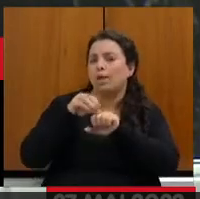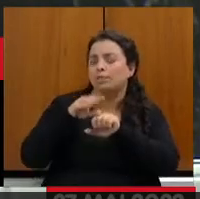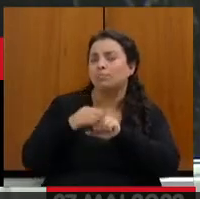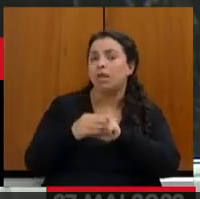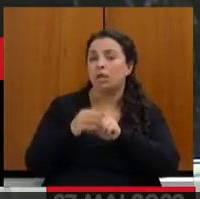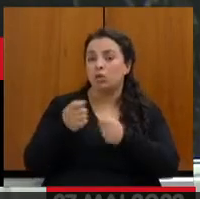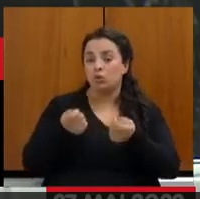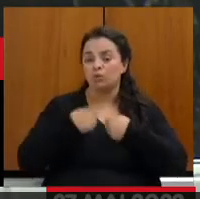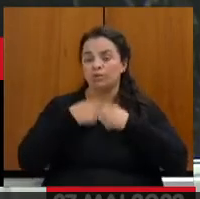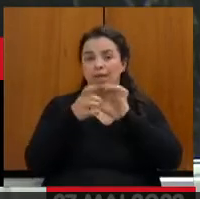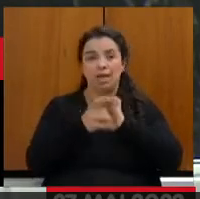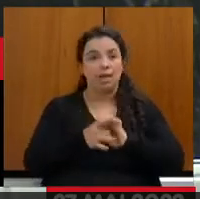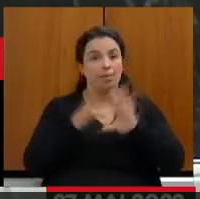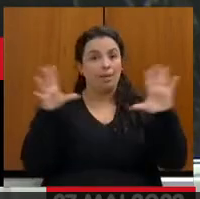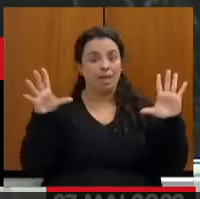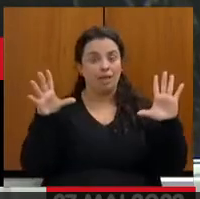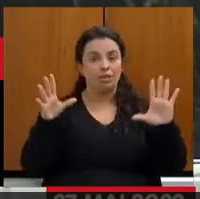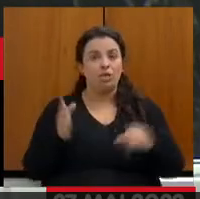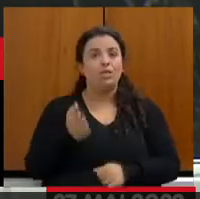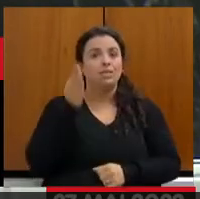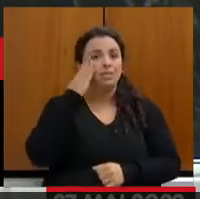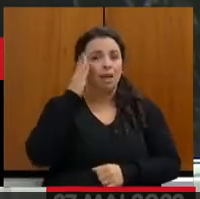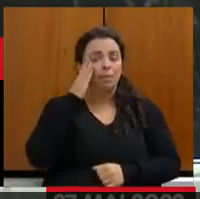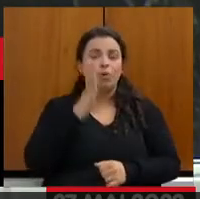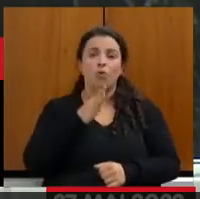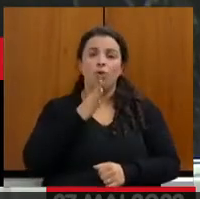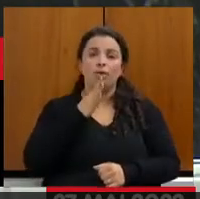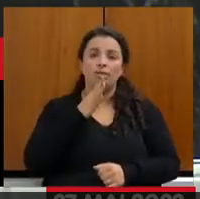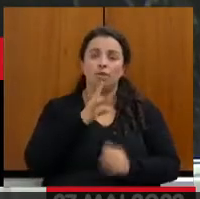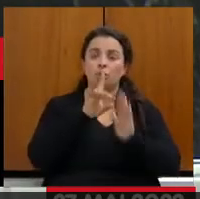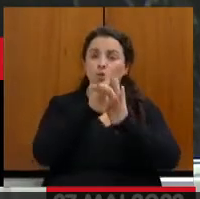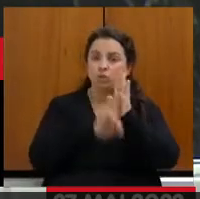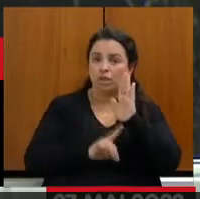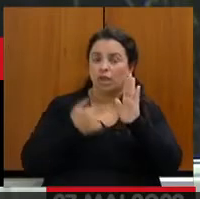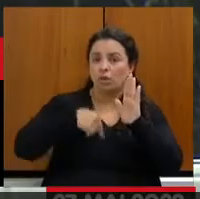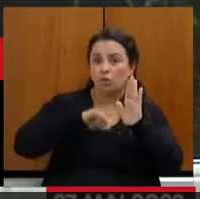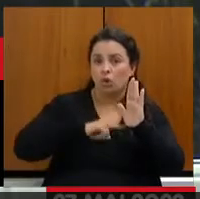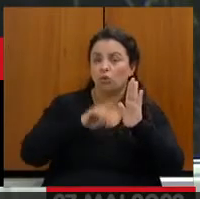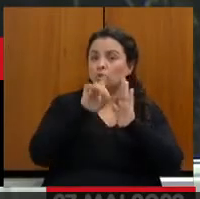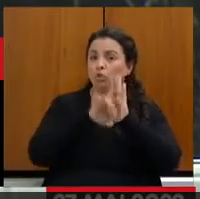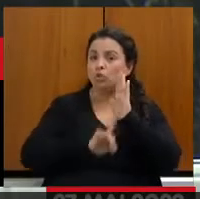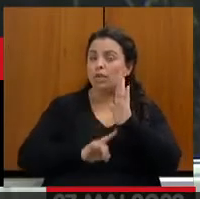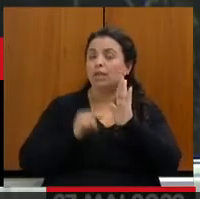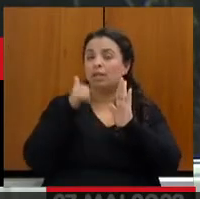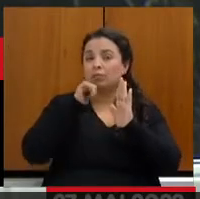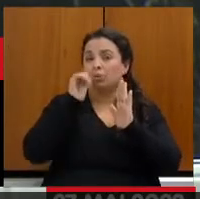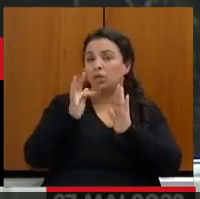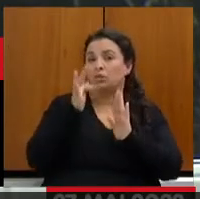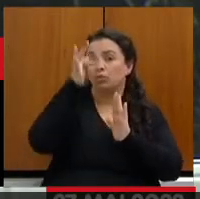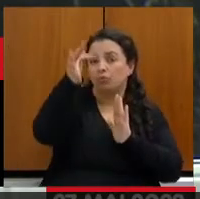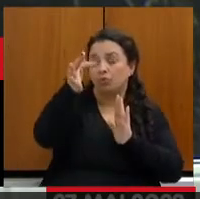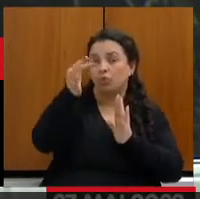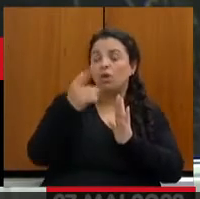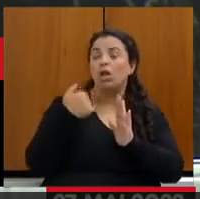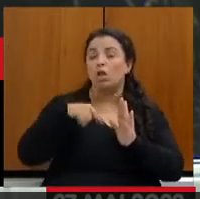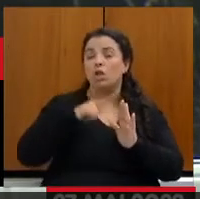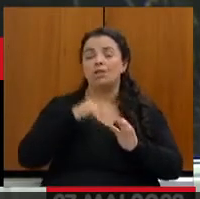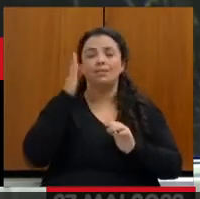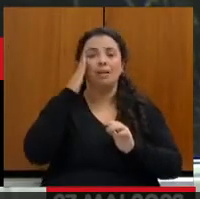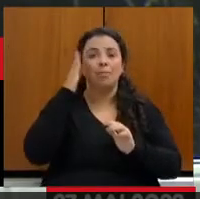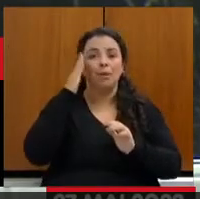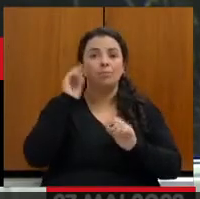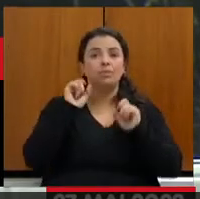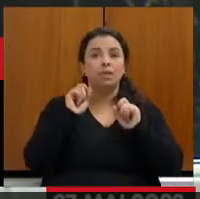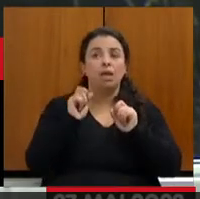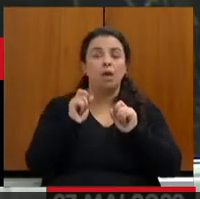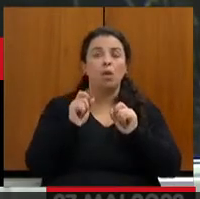sobre os nossos direitos sobre os direitos das Gerações de mulheres que virão depois de nós é que não nos é permitido voltar um